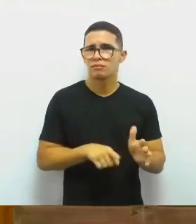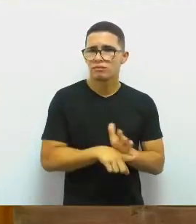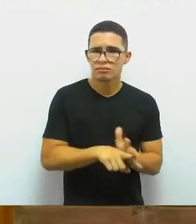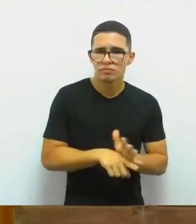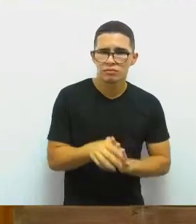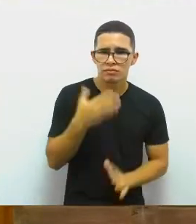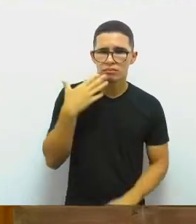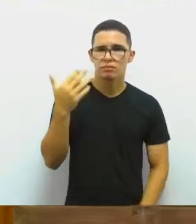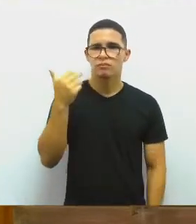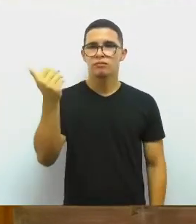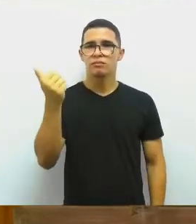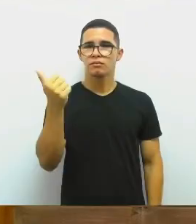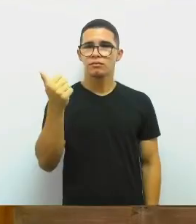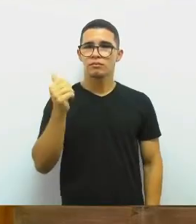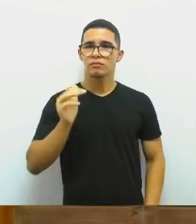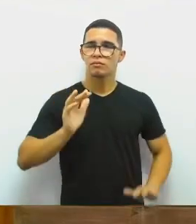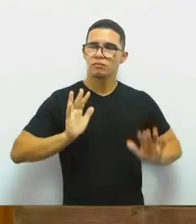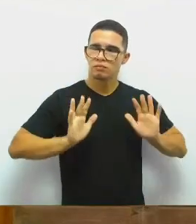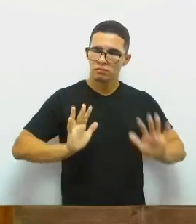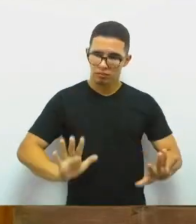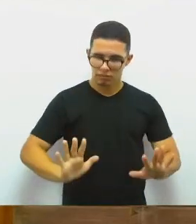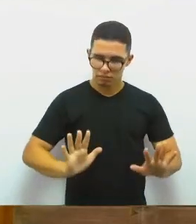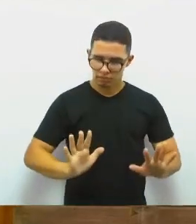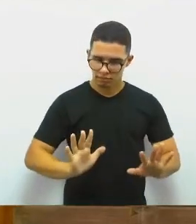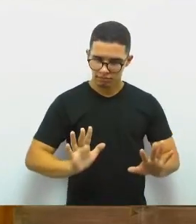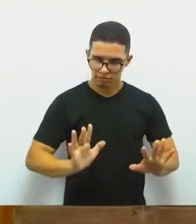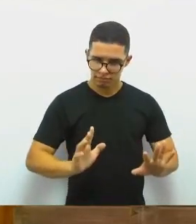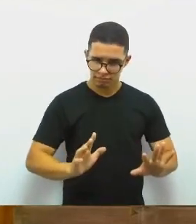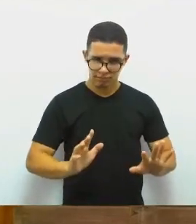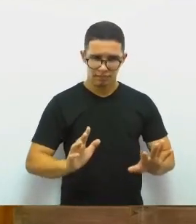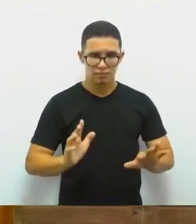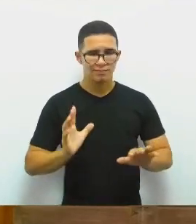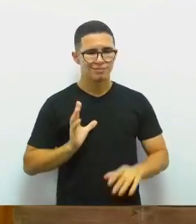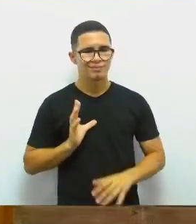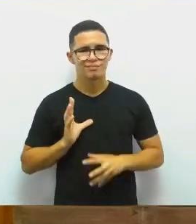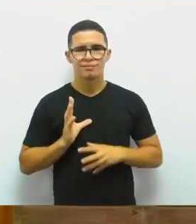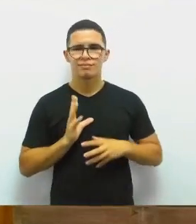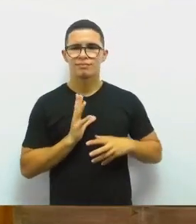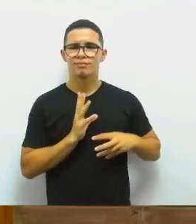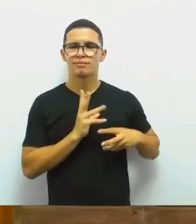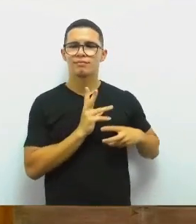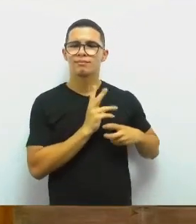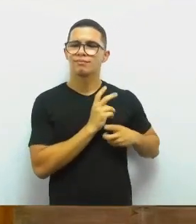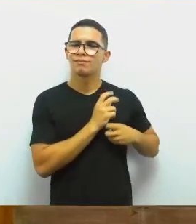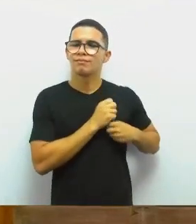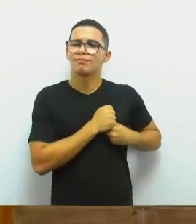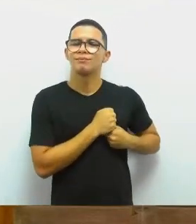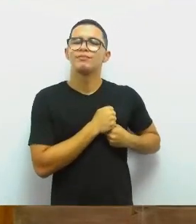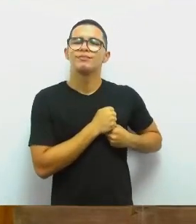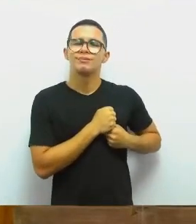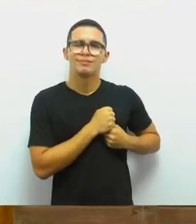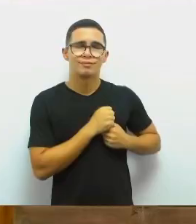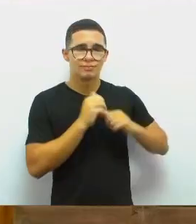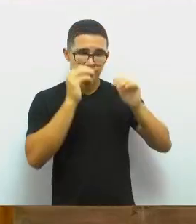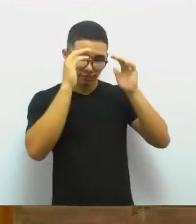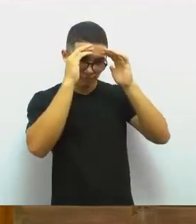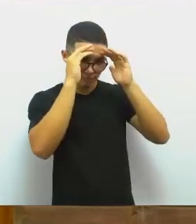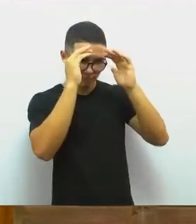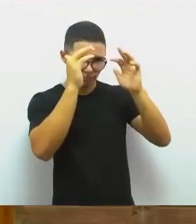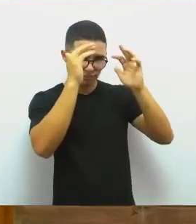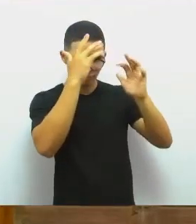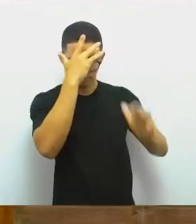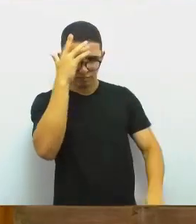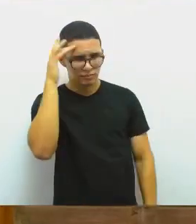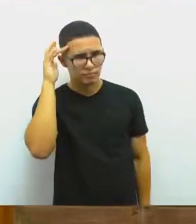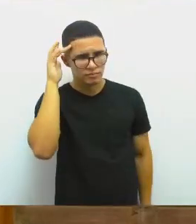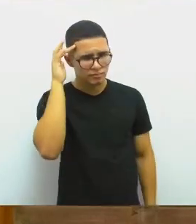tal. Mas, se não tiver o amor ao que faz, o respeito pela pessoa que